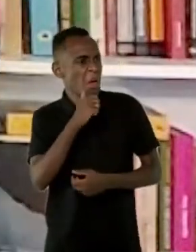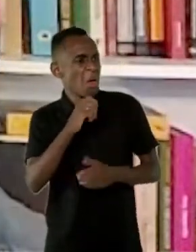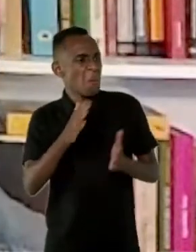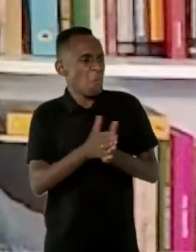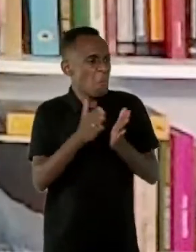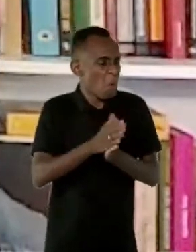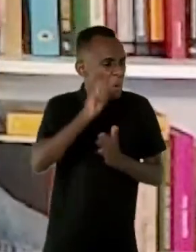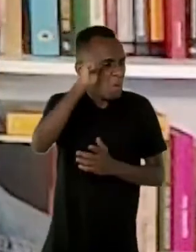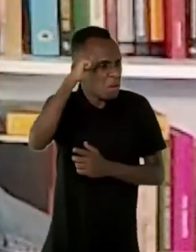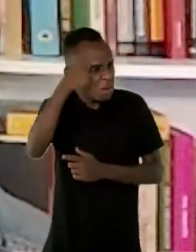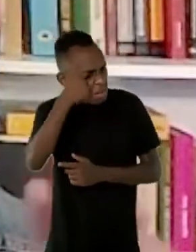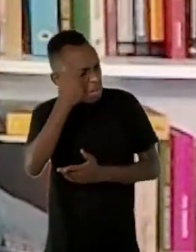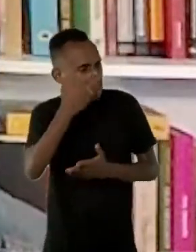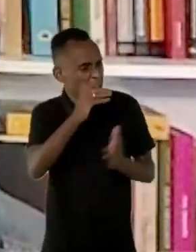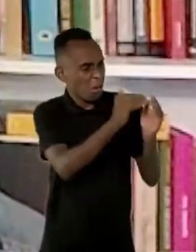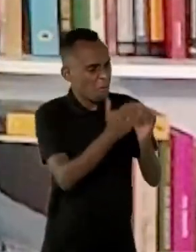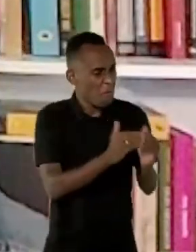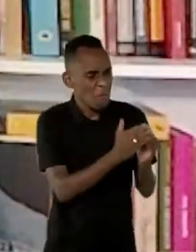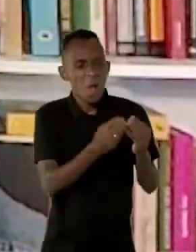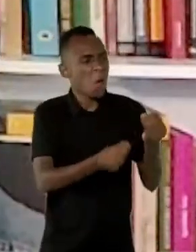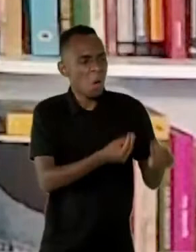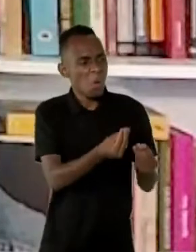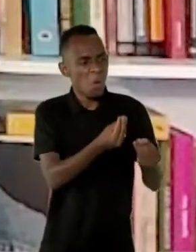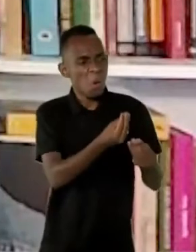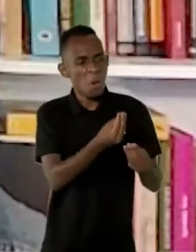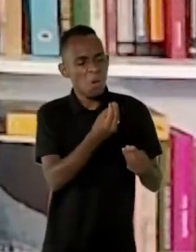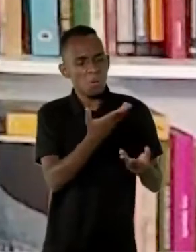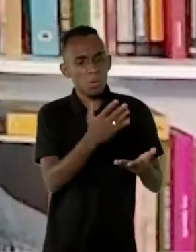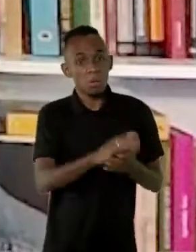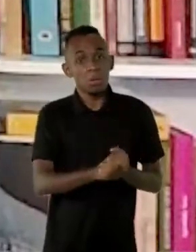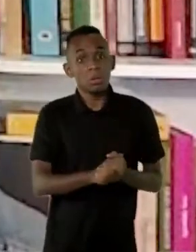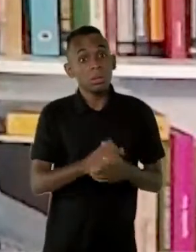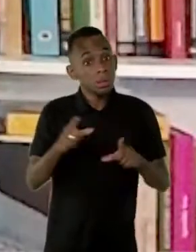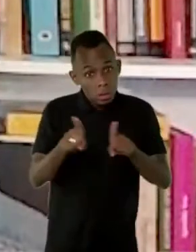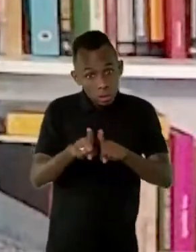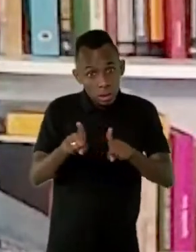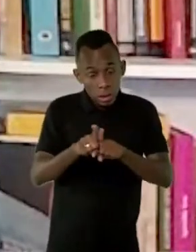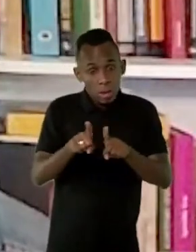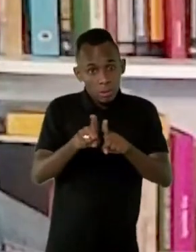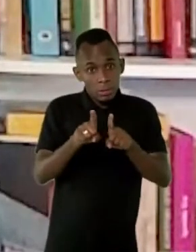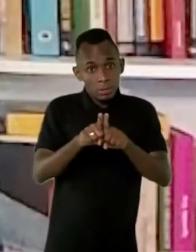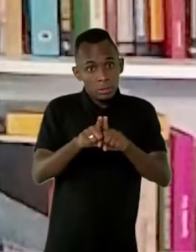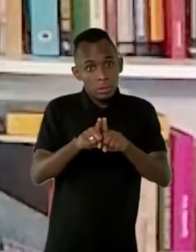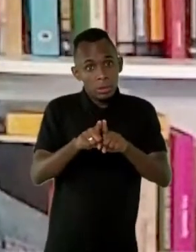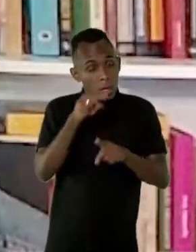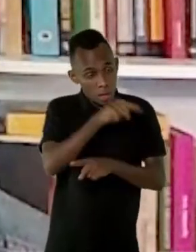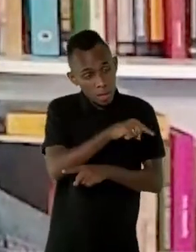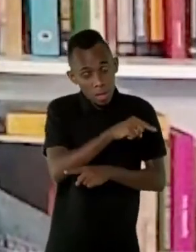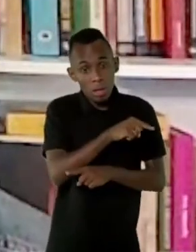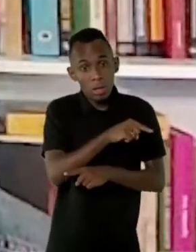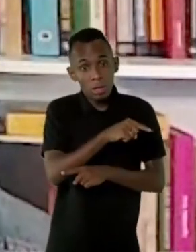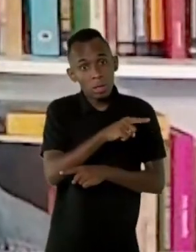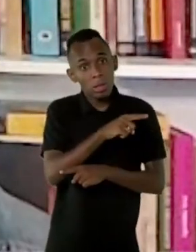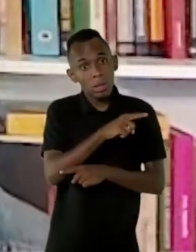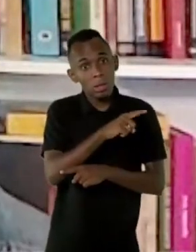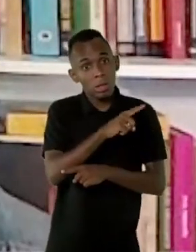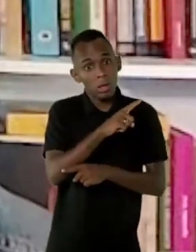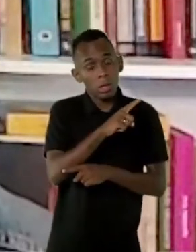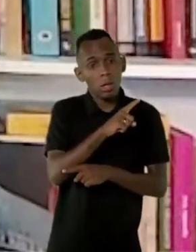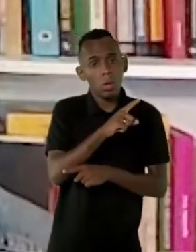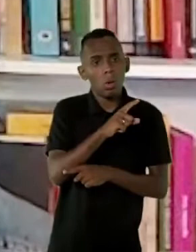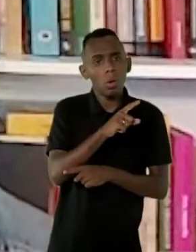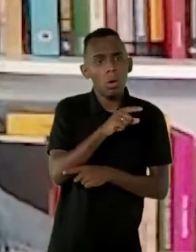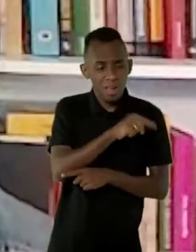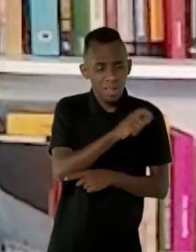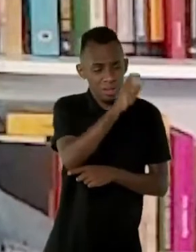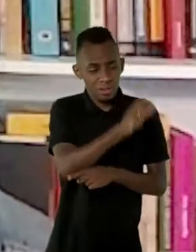também consumiu a Carolina como um objeto de consumo. Então a Carolina acabou